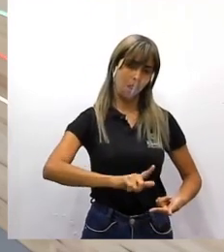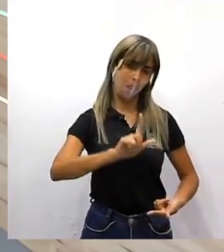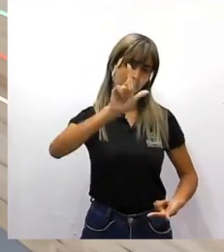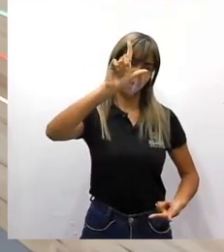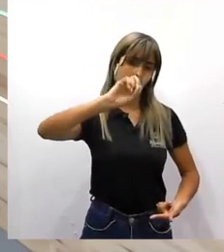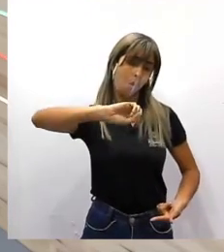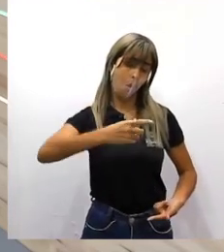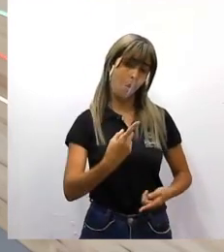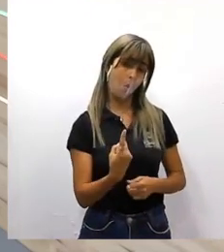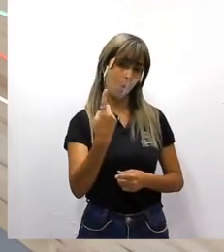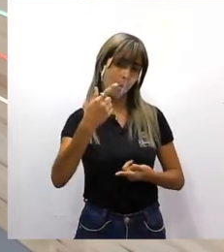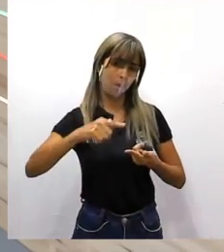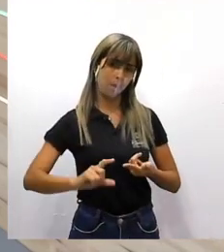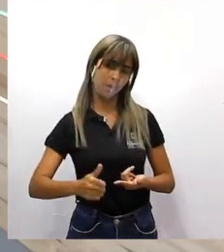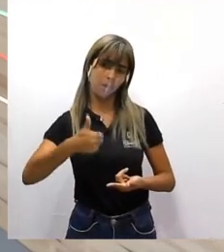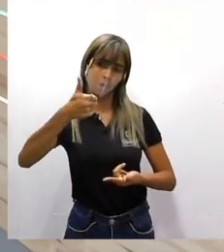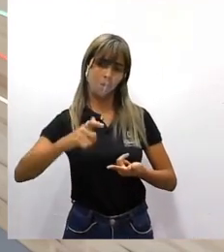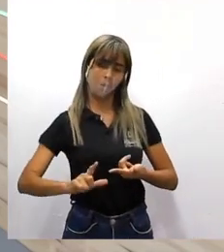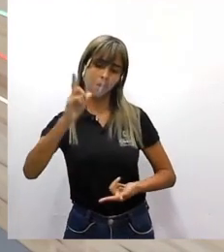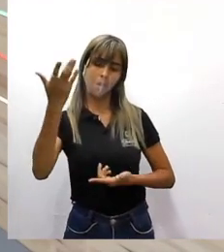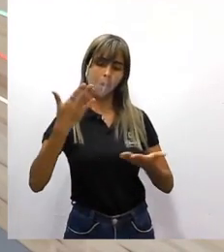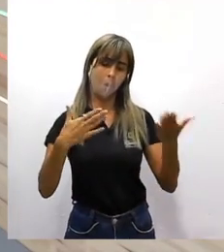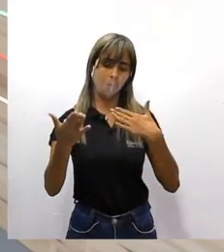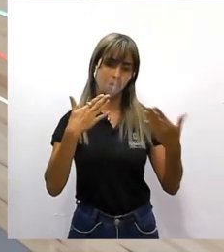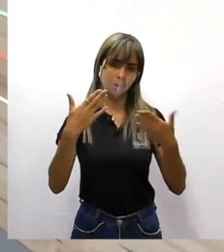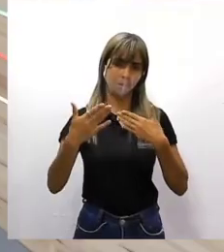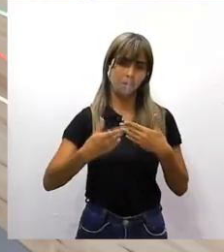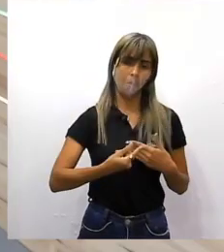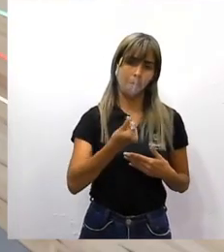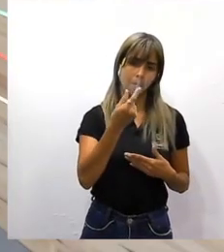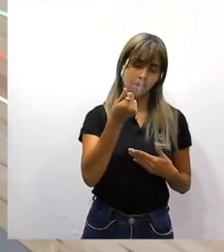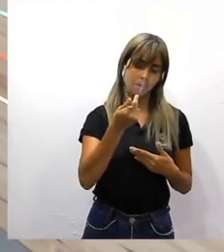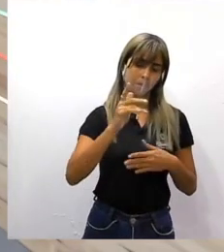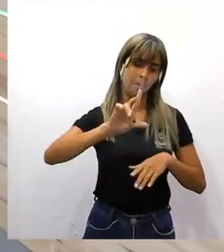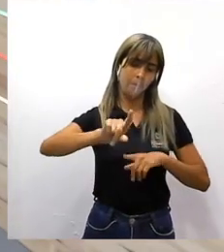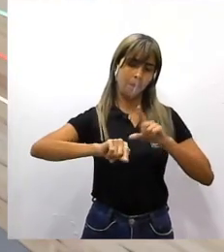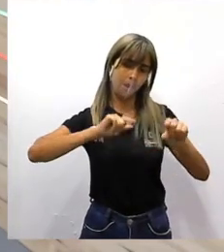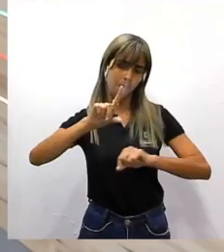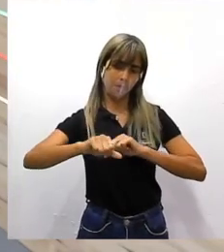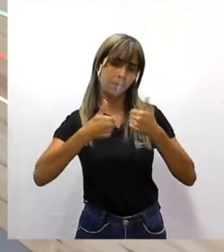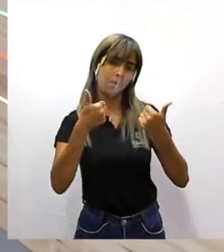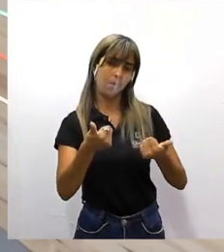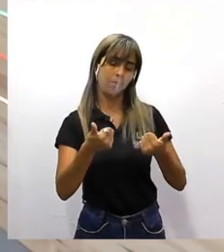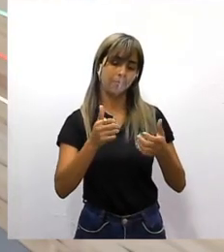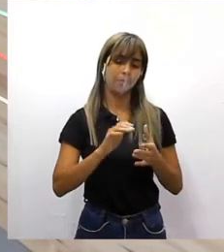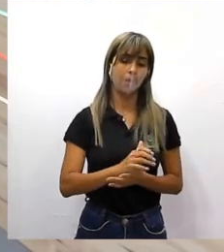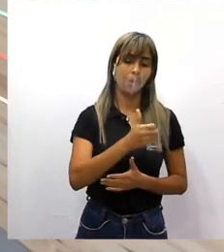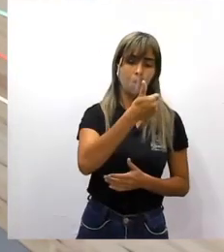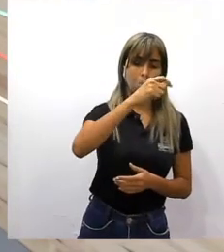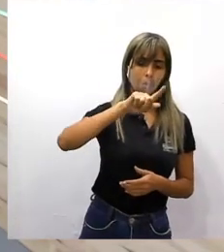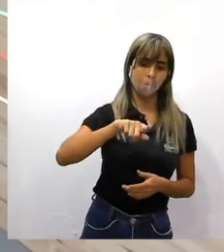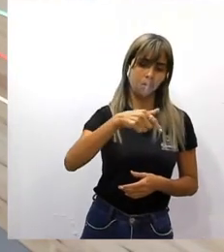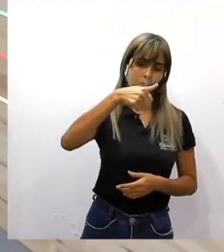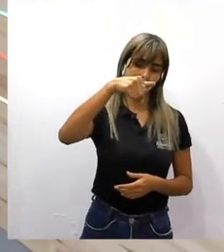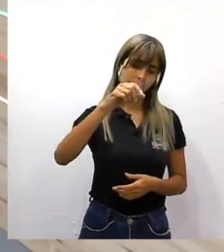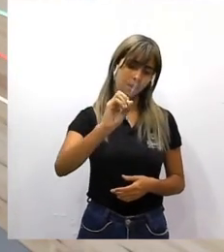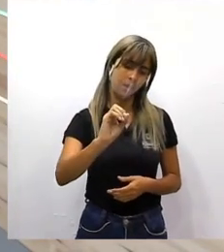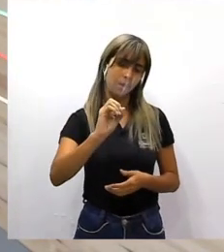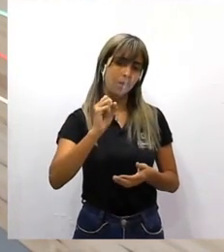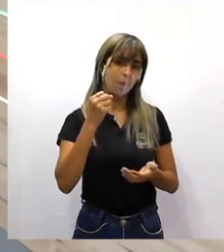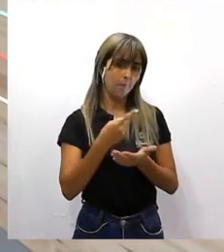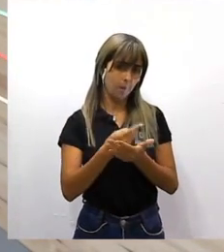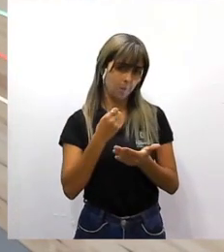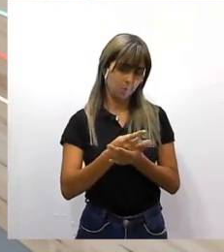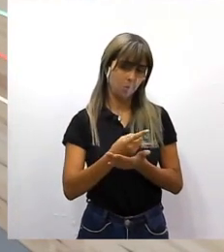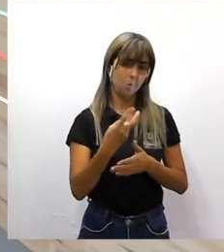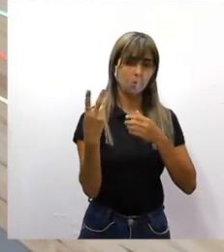litro. A gente pode fazer isso, comparar os preços e ver a melhor opção. Então, nesse caso, R$1,60 e R$3,90, se eu levar 2